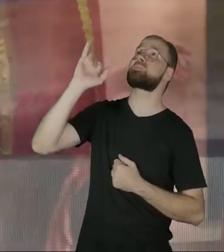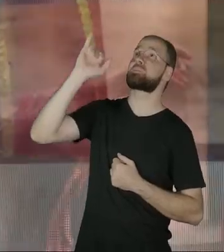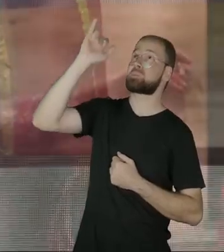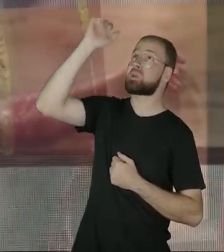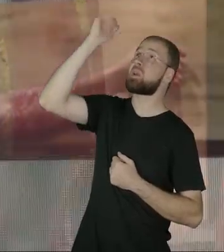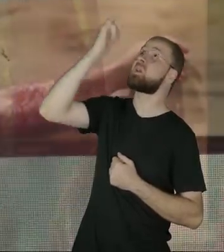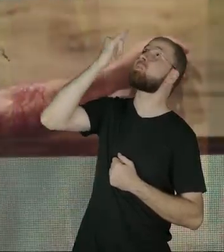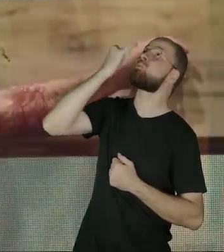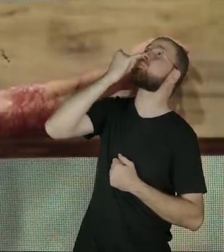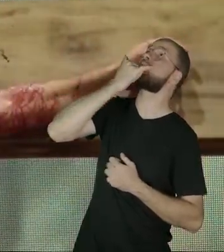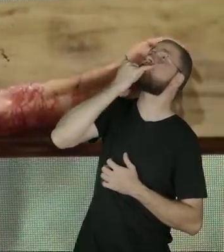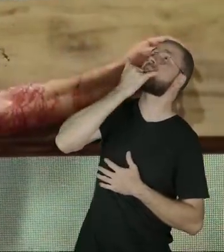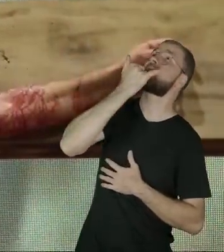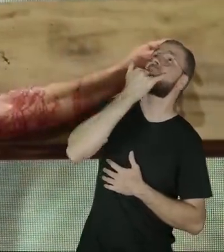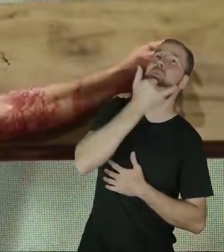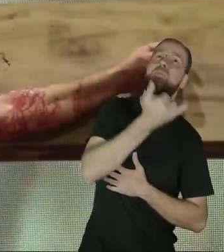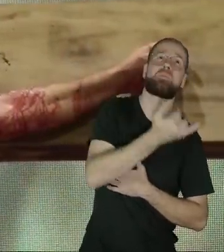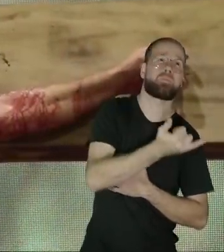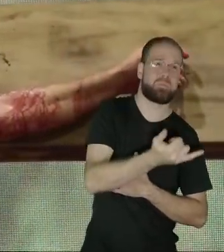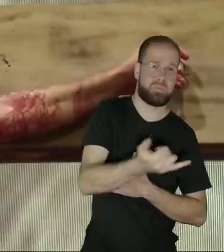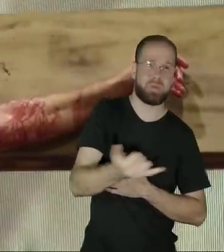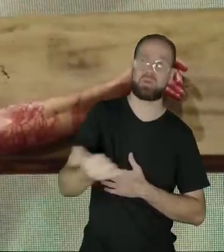perdoa-lhes.